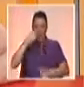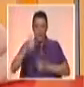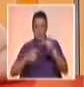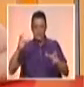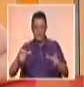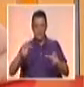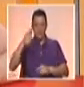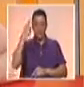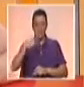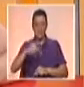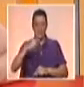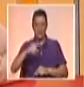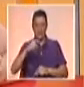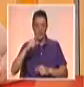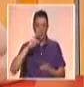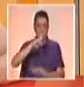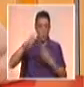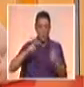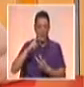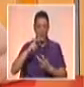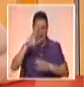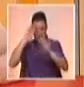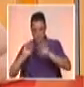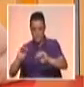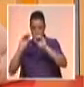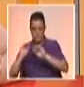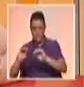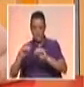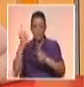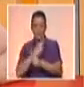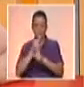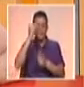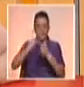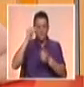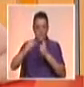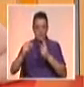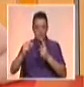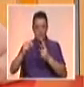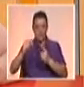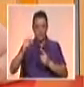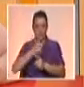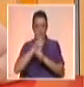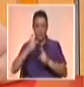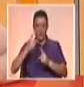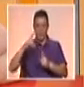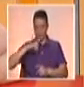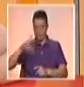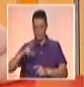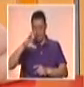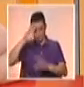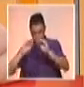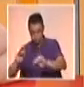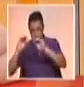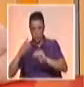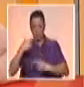pessoas terem ou procurarem ter formação em metodologias específicas, nomeadamente o ensino do português como língua segunda. Porque eu